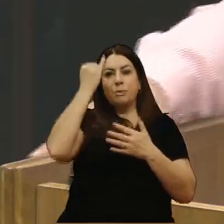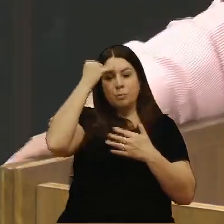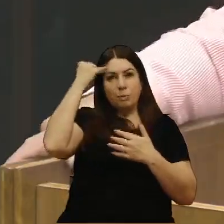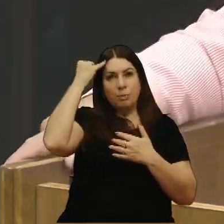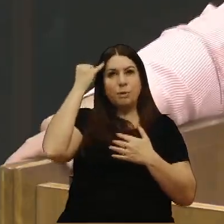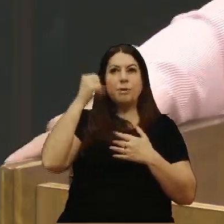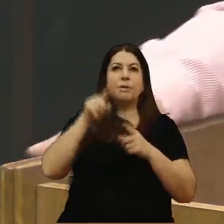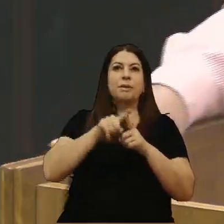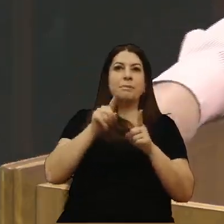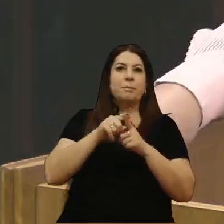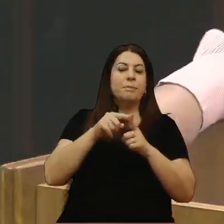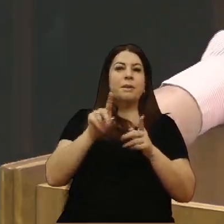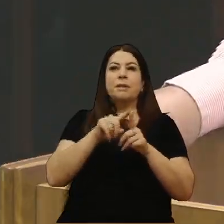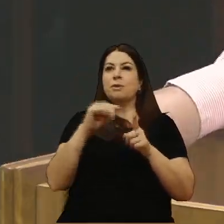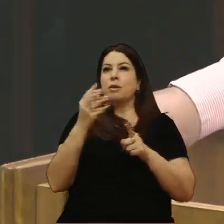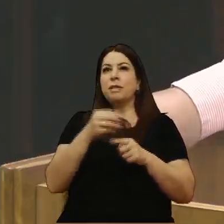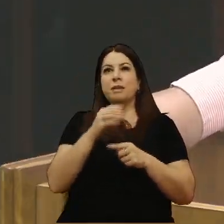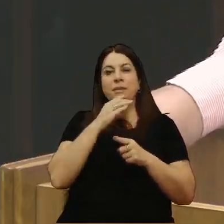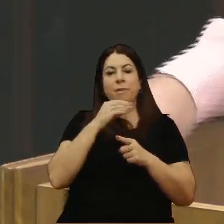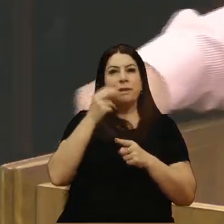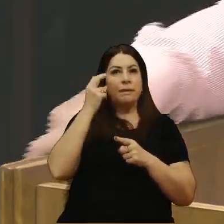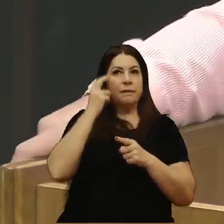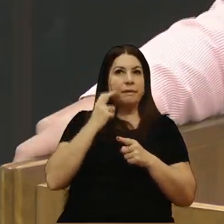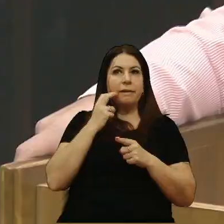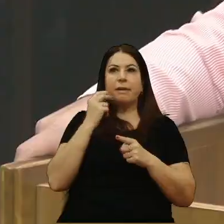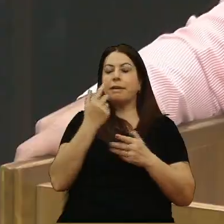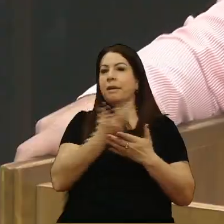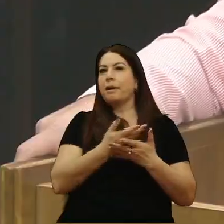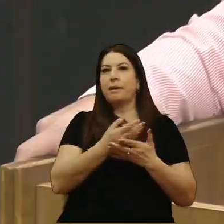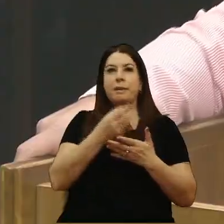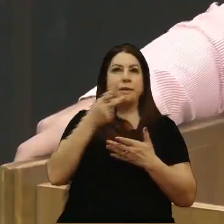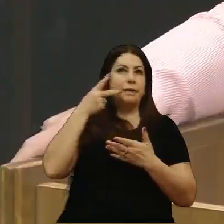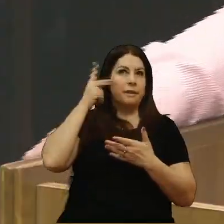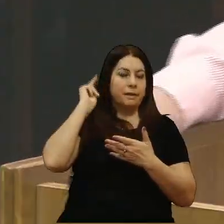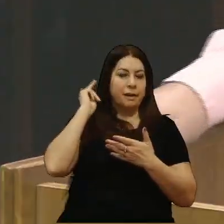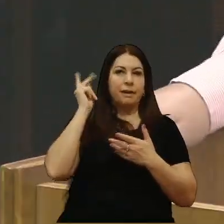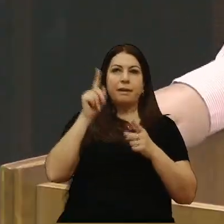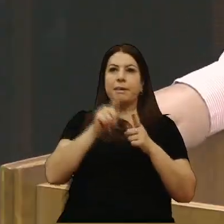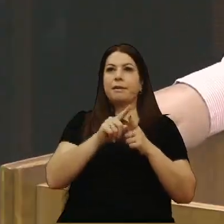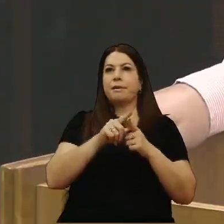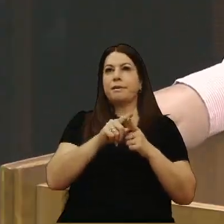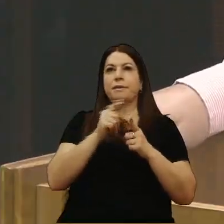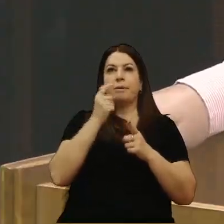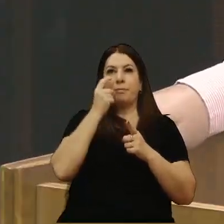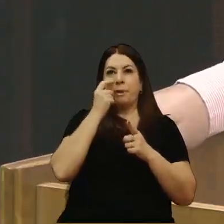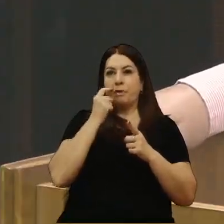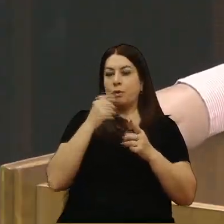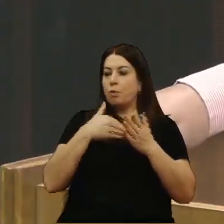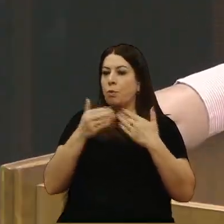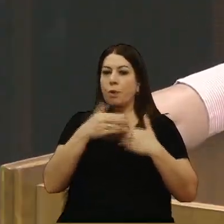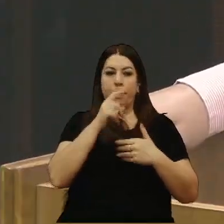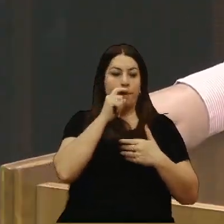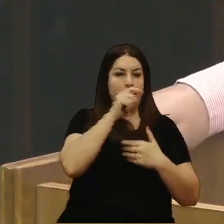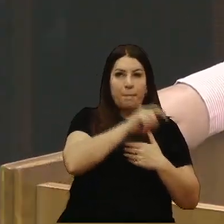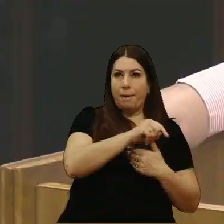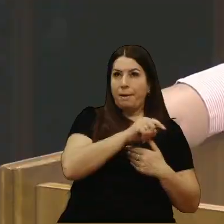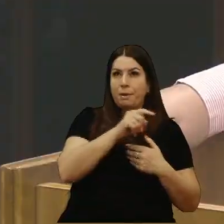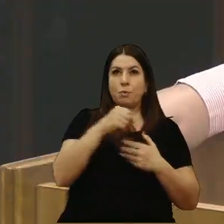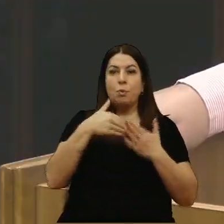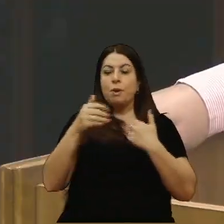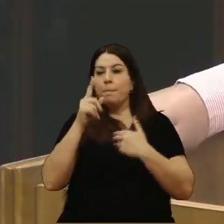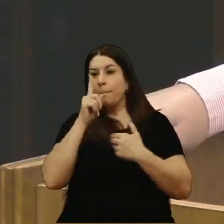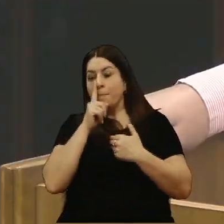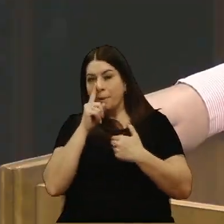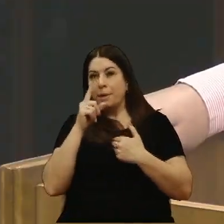como o vereador Cristiano, como o vereador Daniel, como o vereador Iago, como o vereador Petrini. Qualquer pai ou qualquer mãe